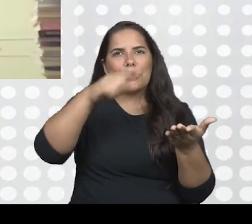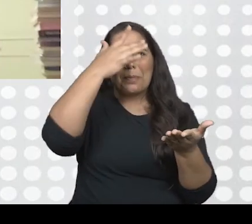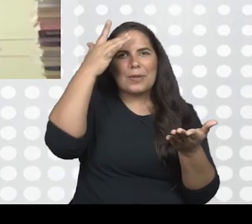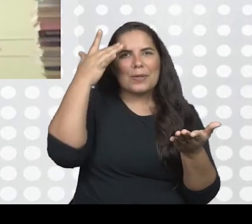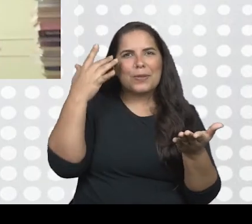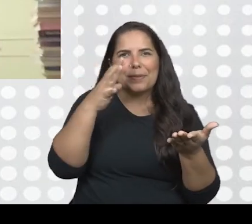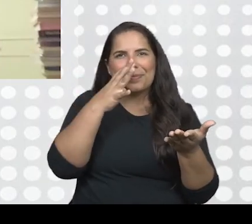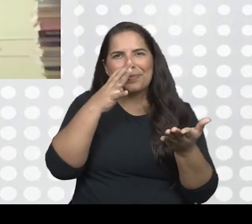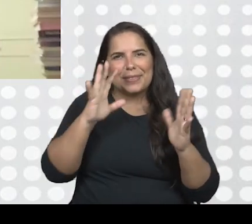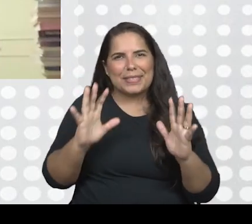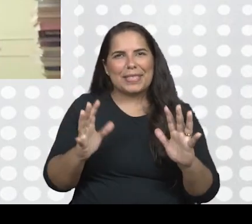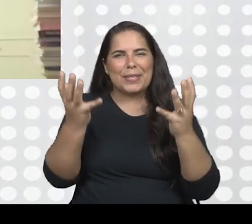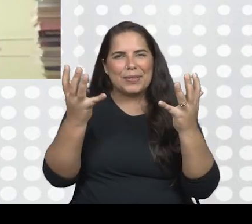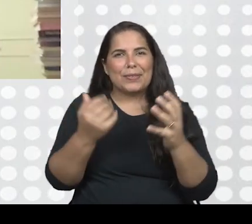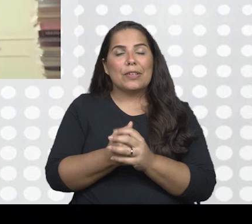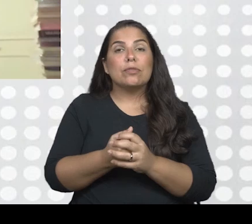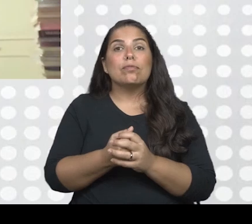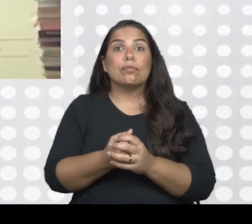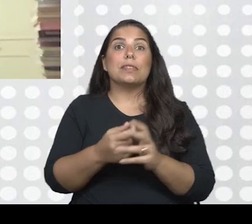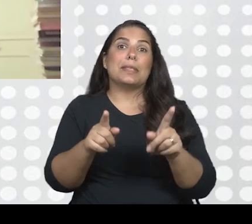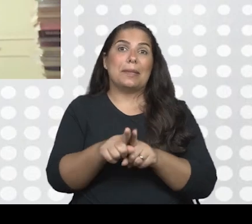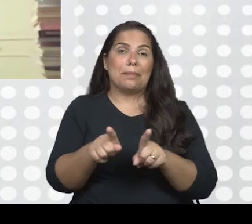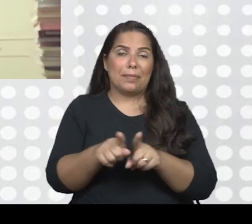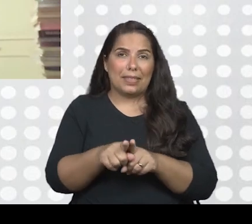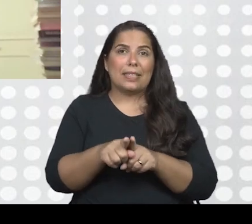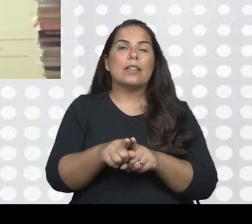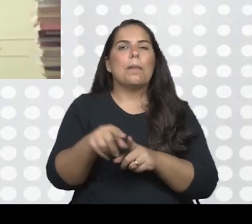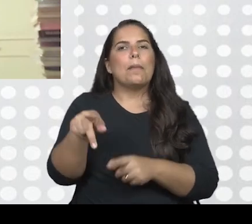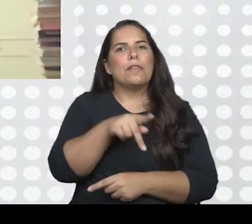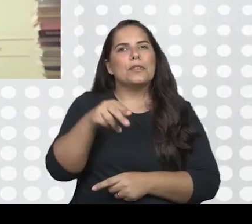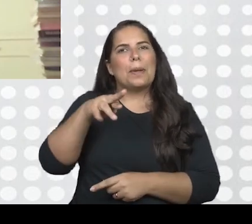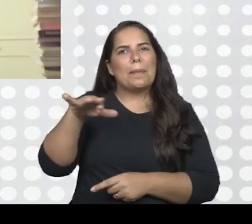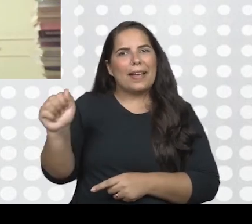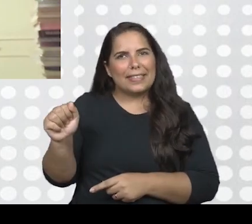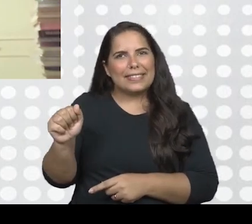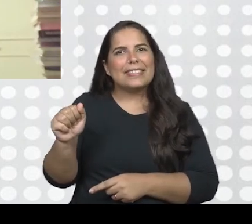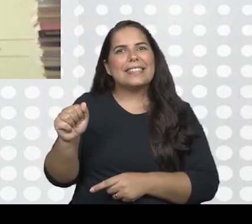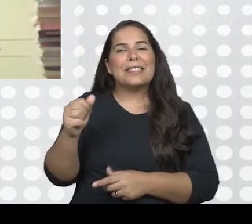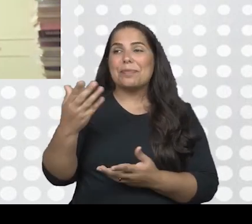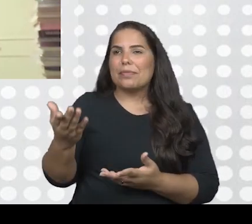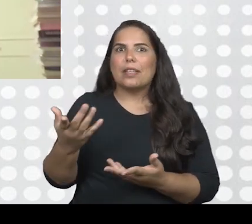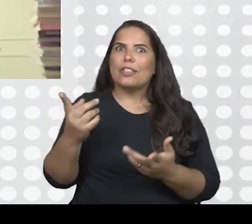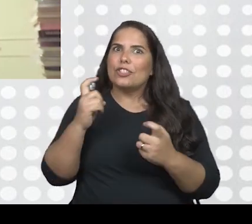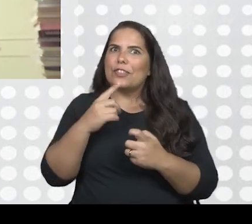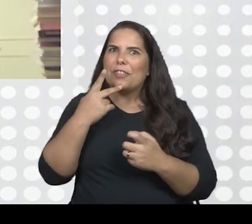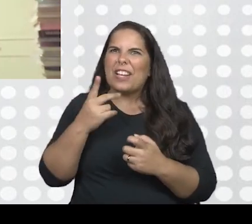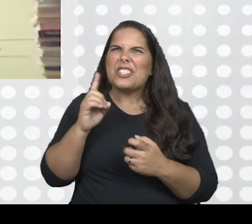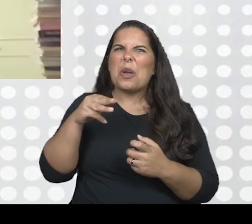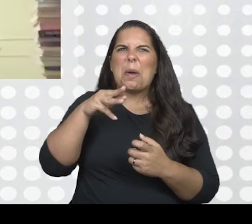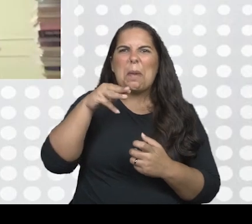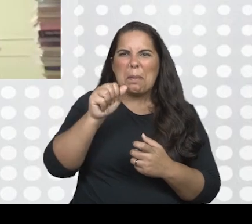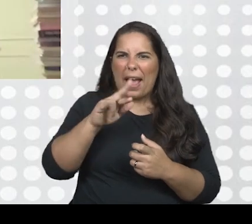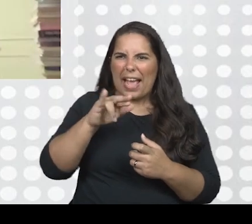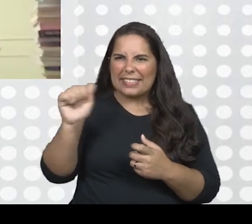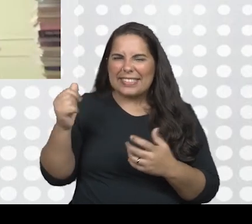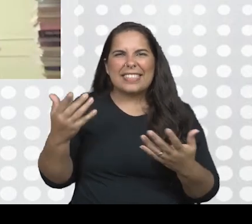pessoas presentes nesse evento, quero saudar também a professora Márcia Denise Pletz. É difícil chamar só de